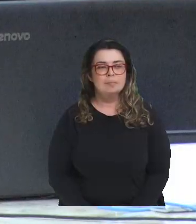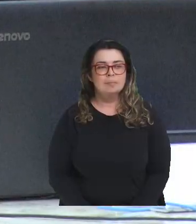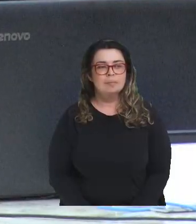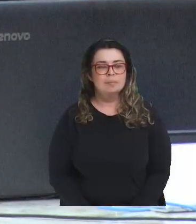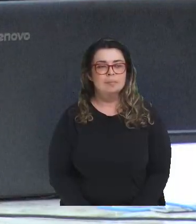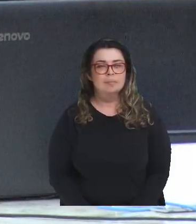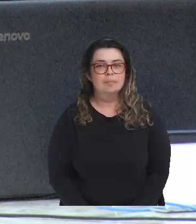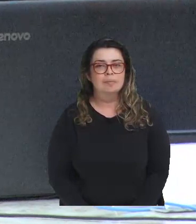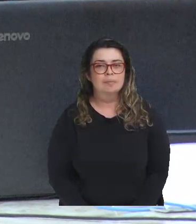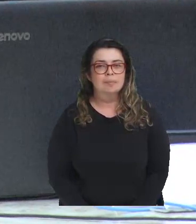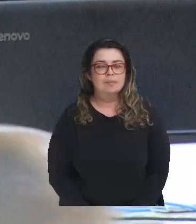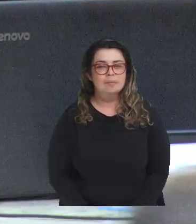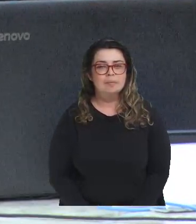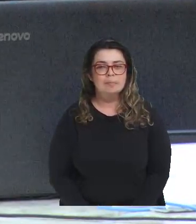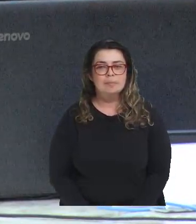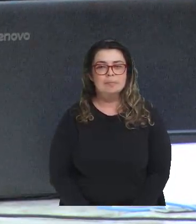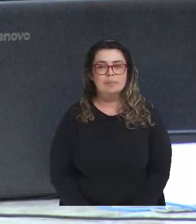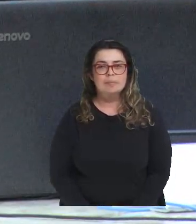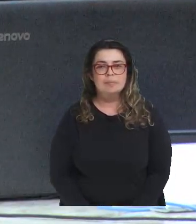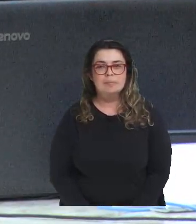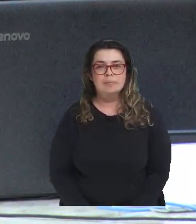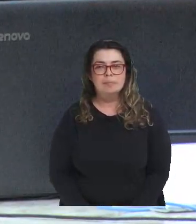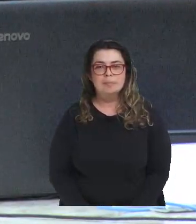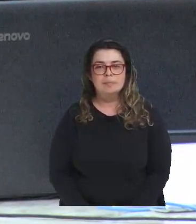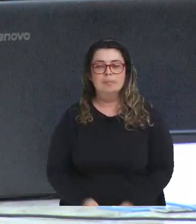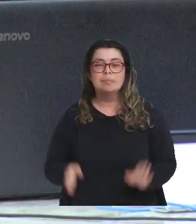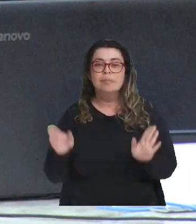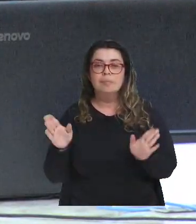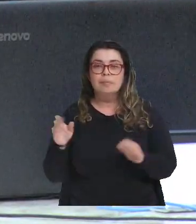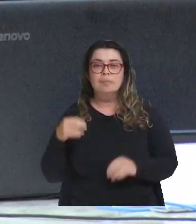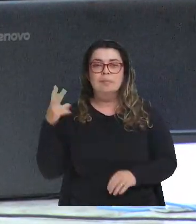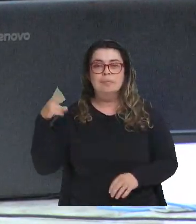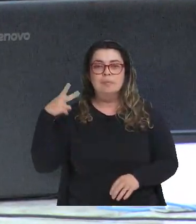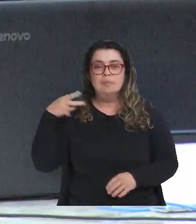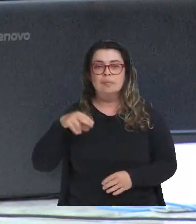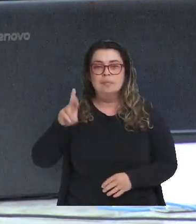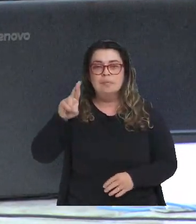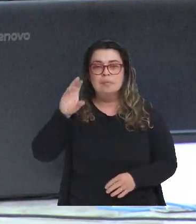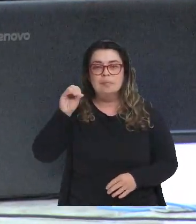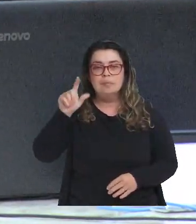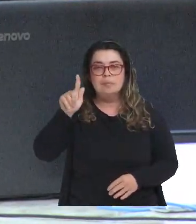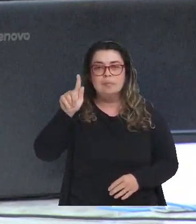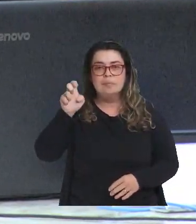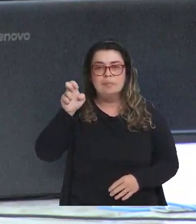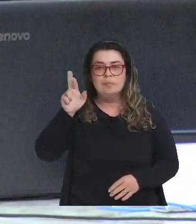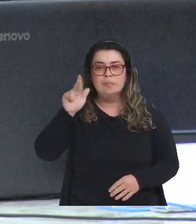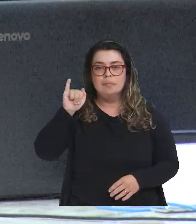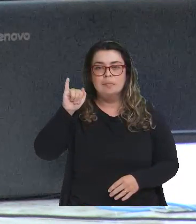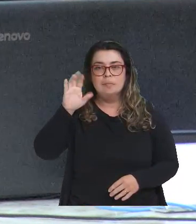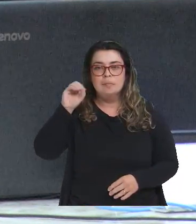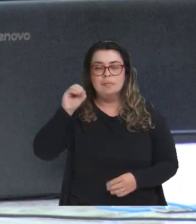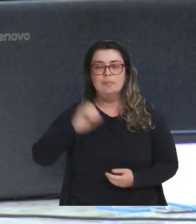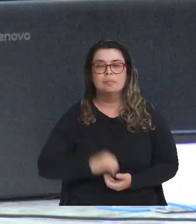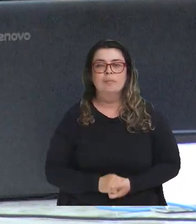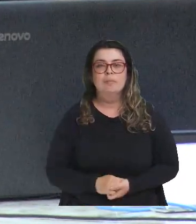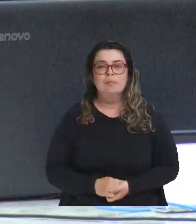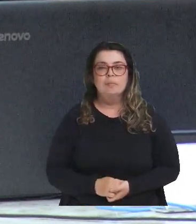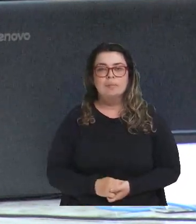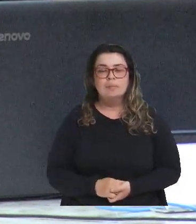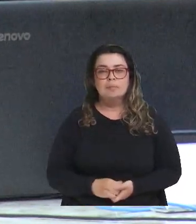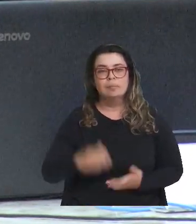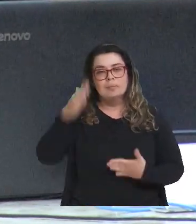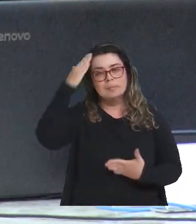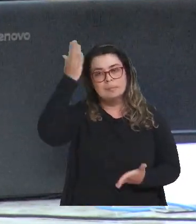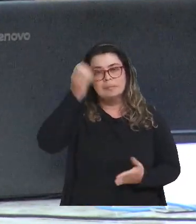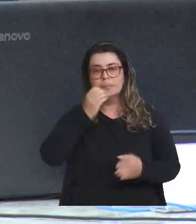Concedo a palavra agora ao vereador Rogério Nascimento. Obrigado, senhor presidente. Boa noite a